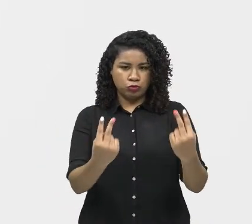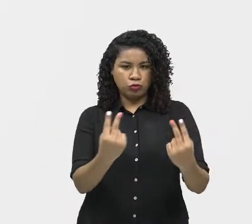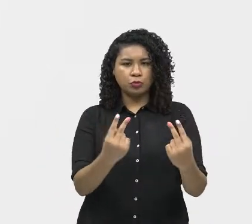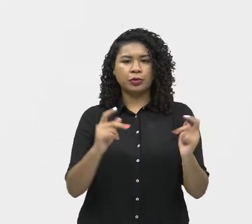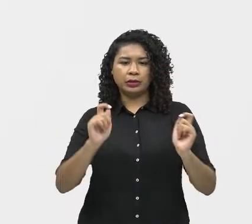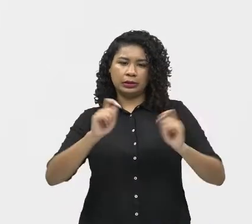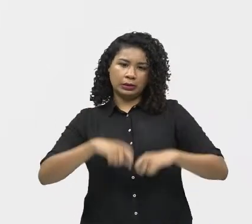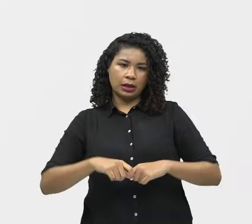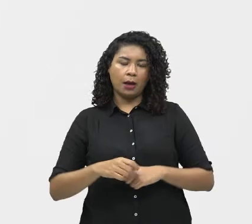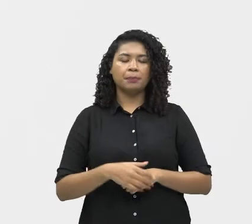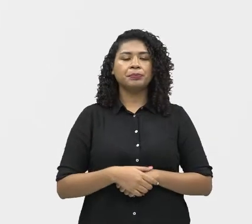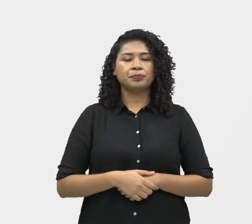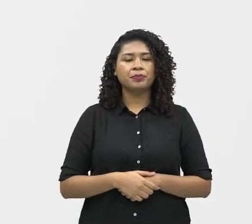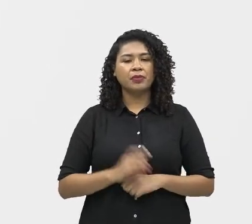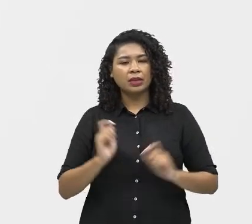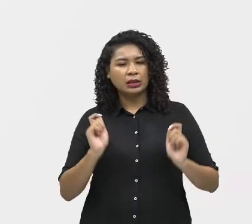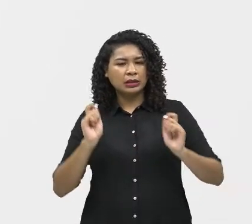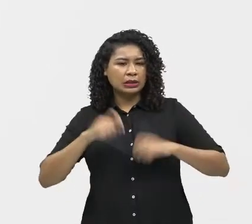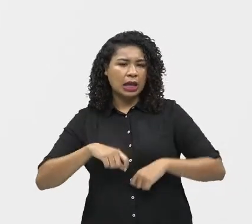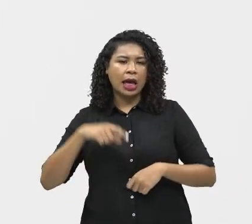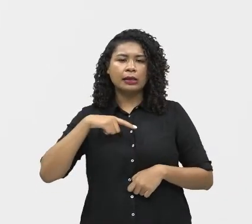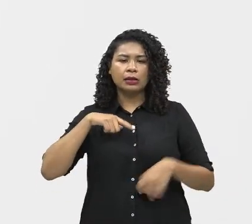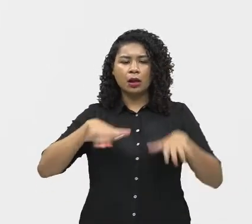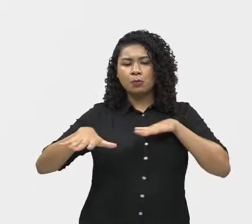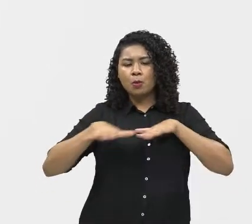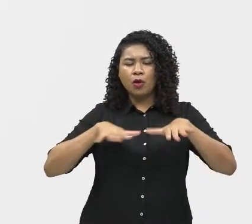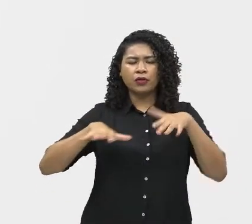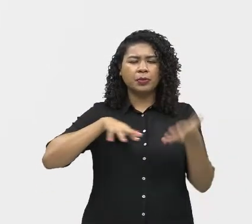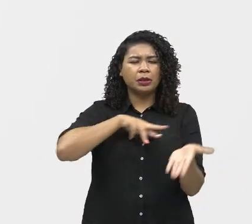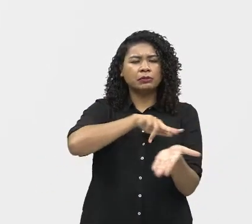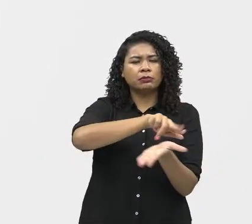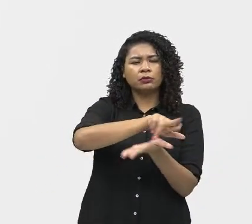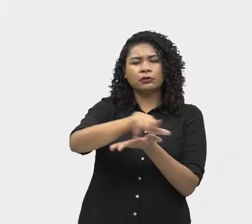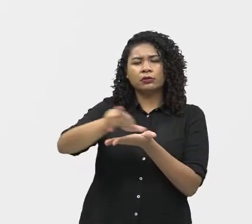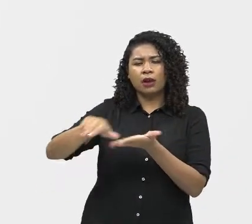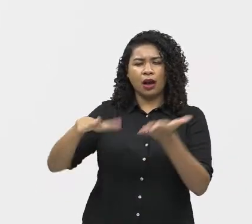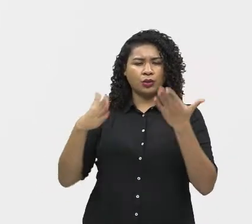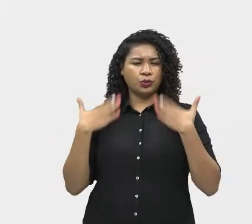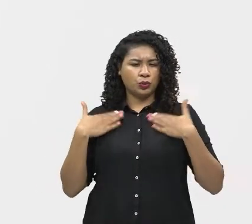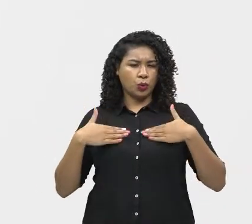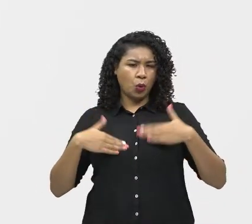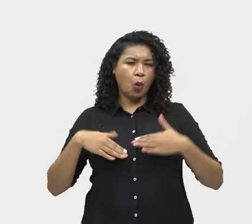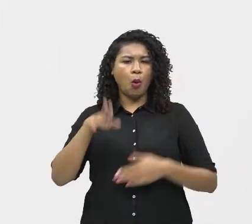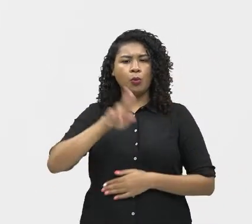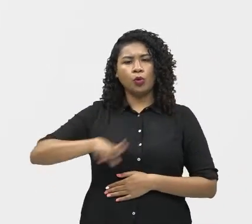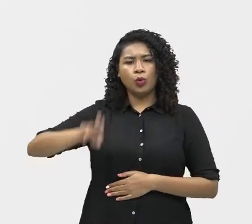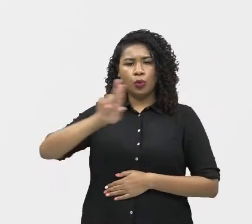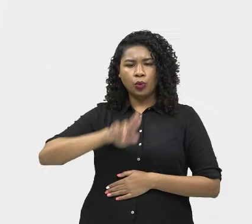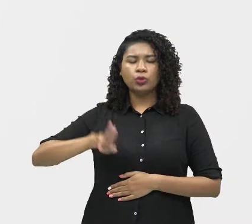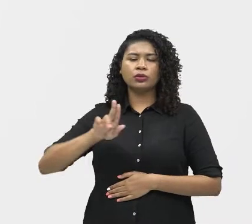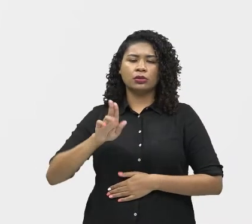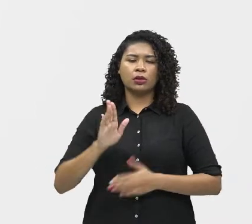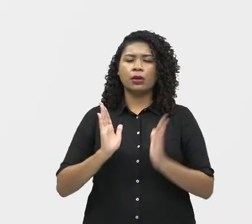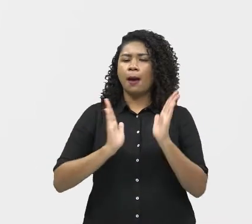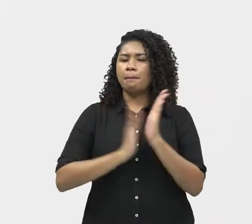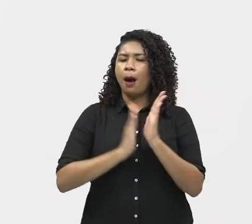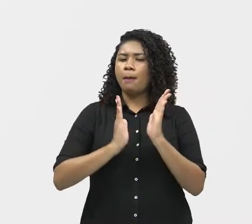podem ser valsados, arrastados, volteados, etc. Espremeados de palmas